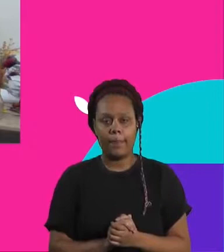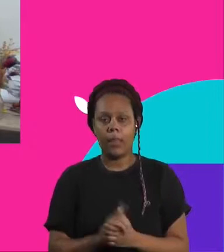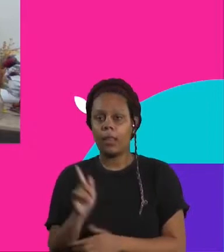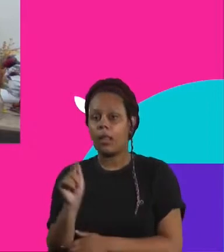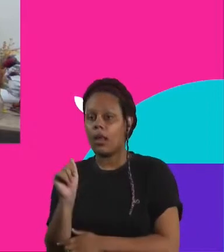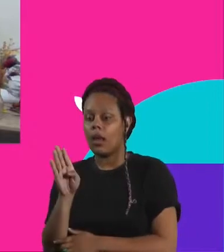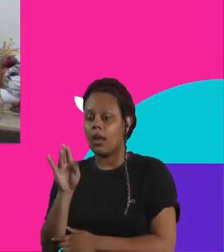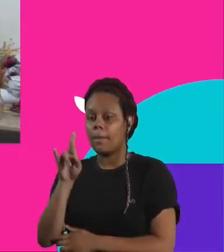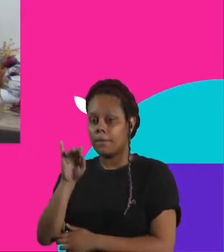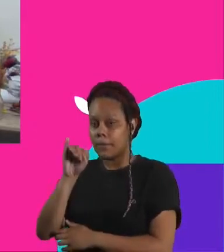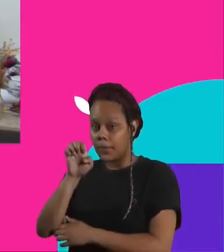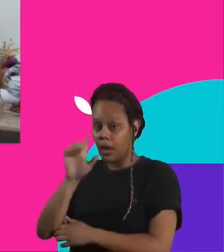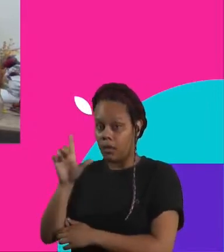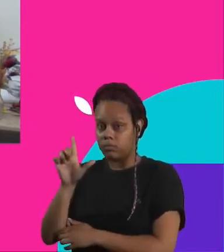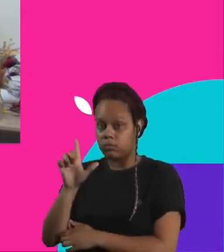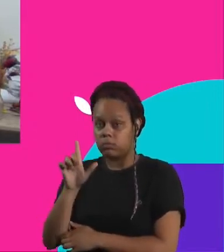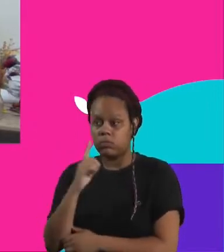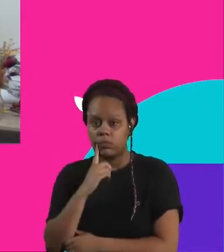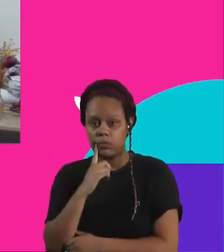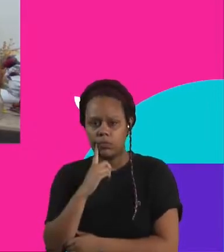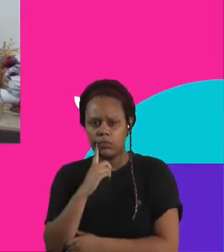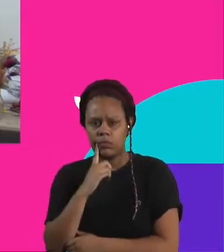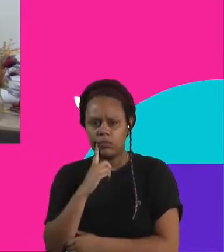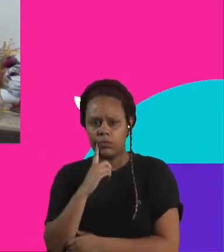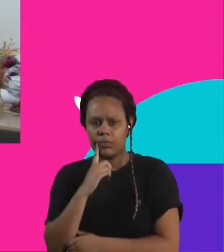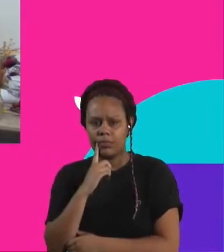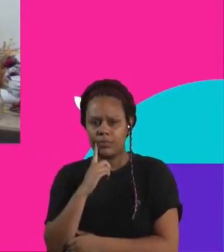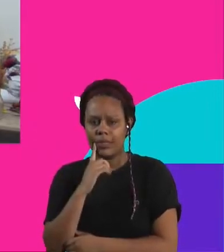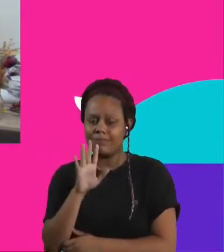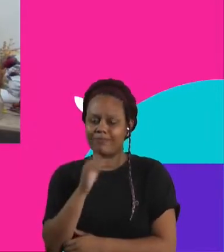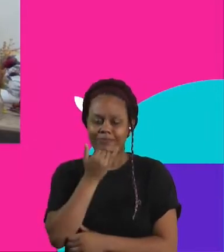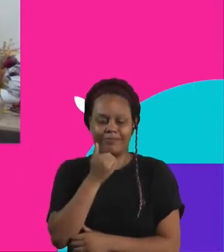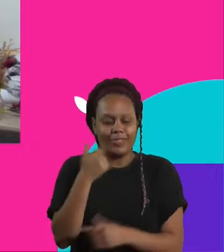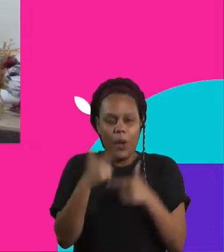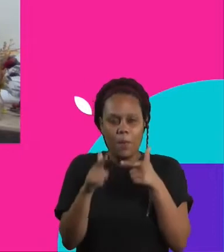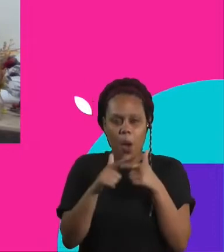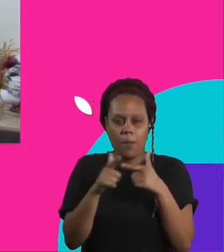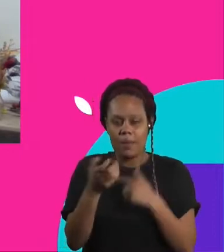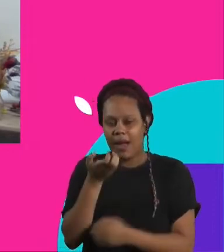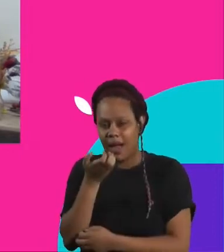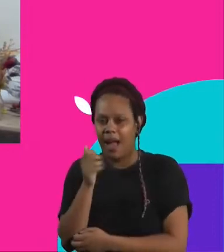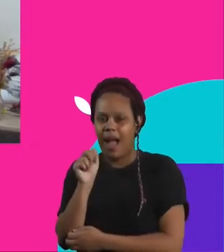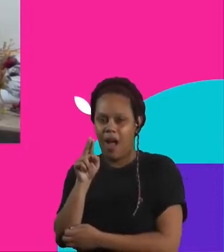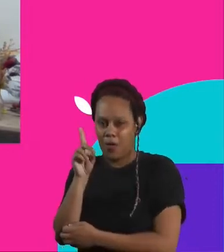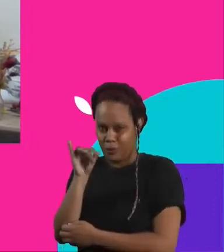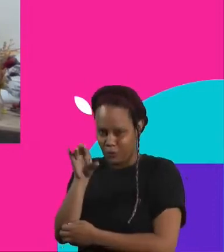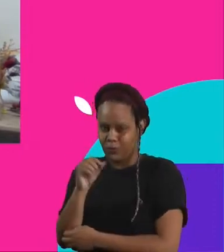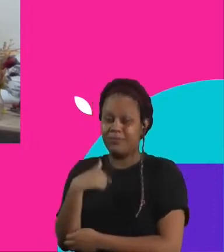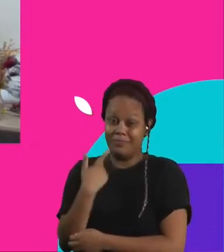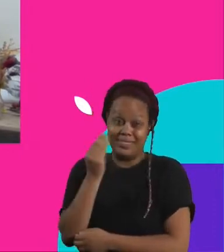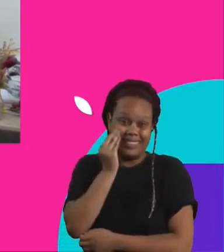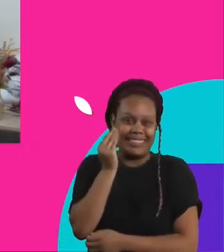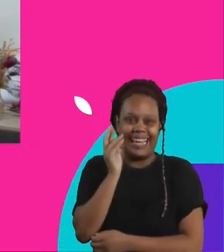Gabriel? Pessoal, estou tendo um probleminha de áudio aqui. Vamos lá. Eu vou tentar responder